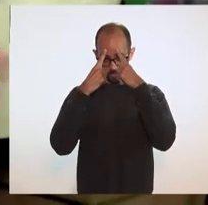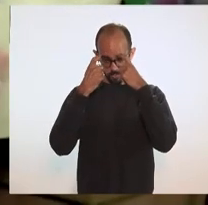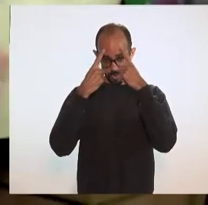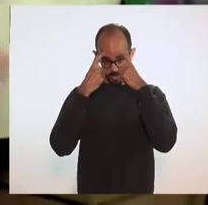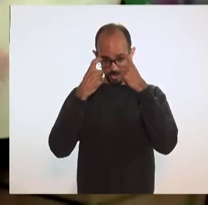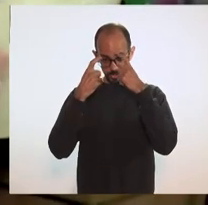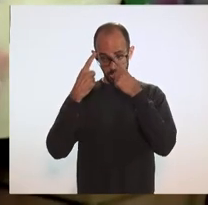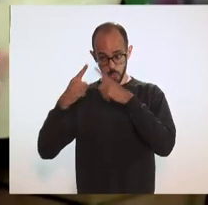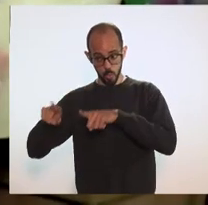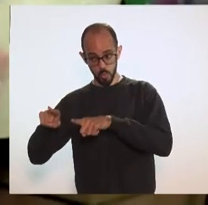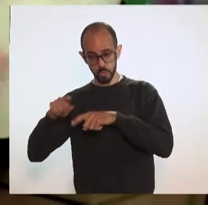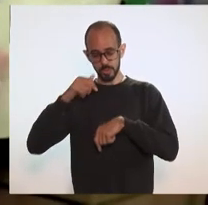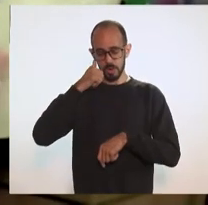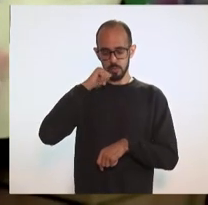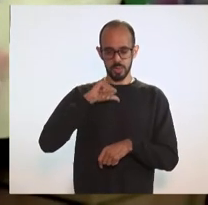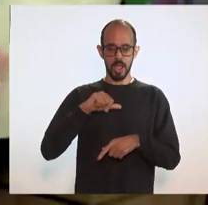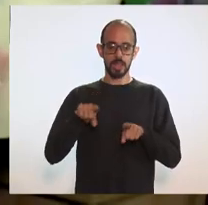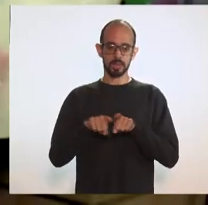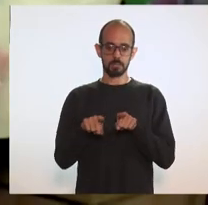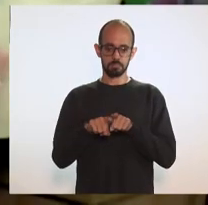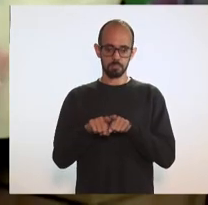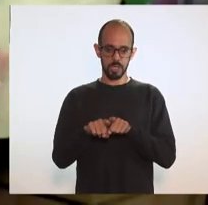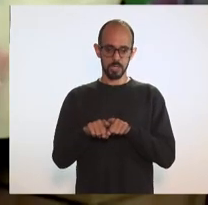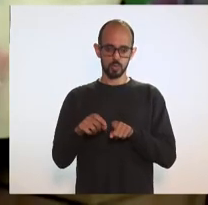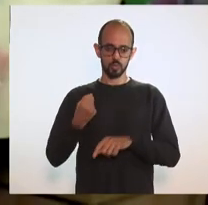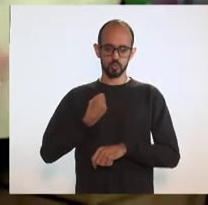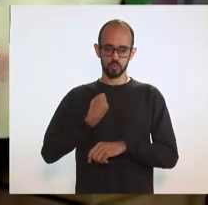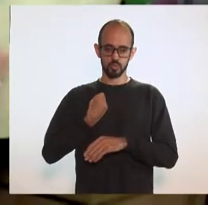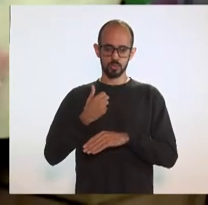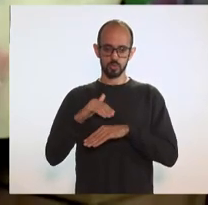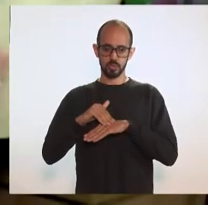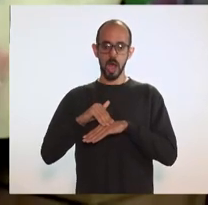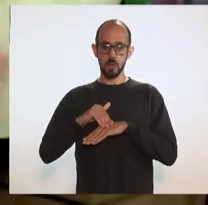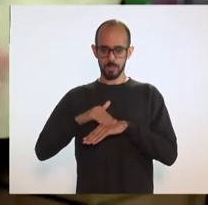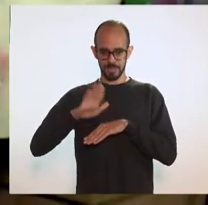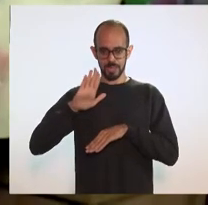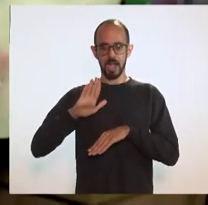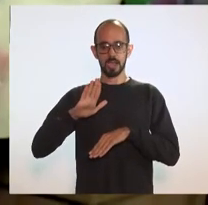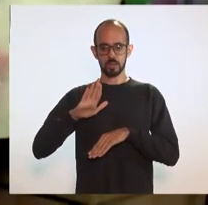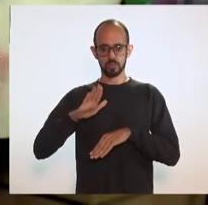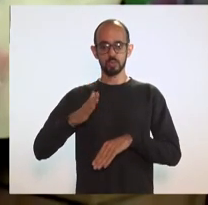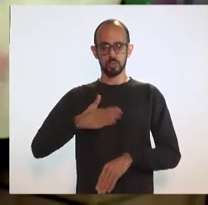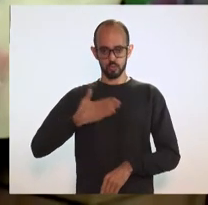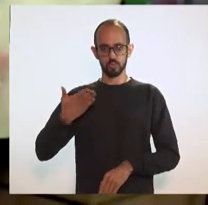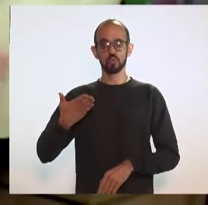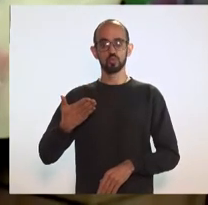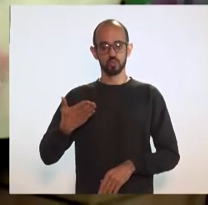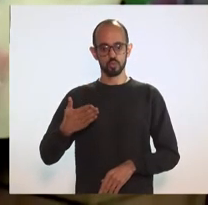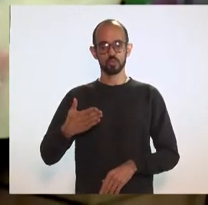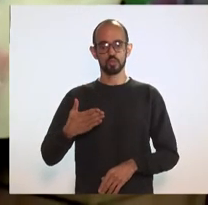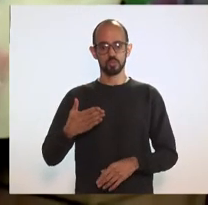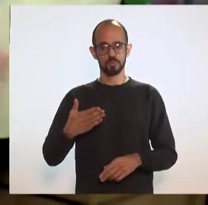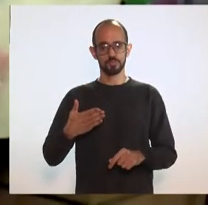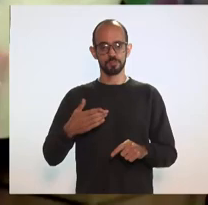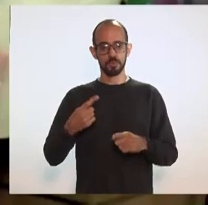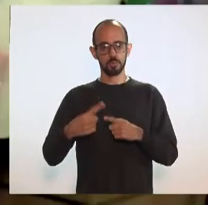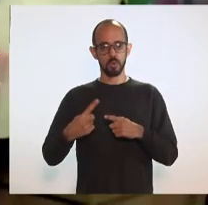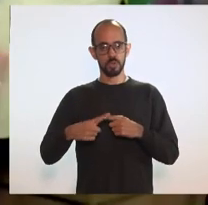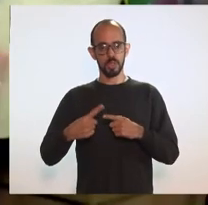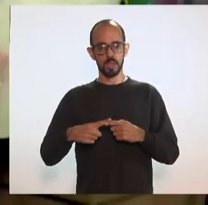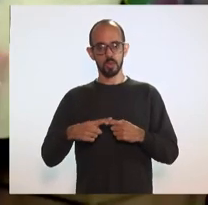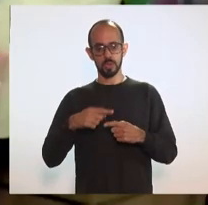contra a mulher os números é cresceram muito muito assustadoramente é porque as mulheres